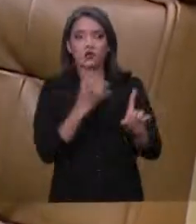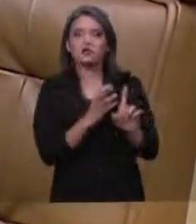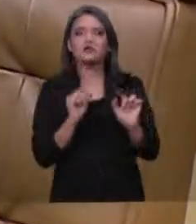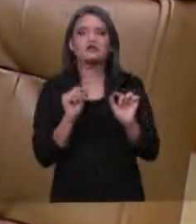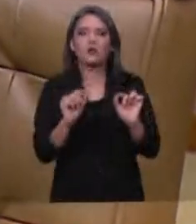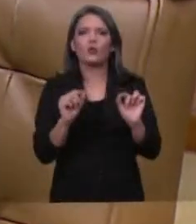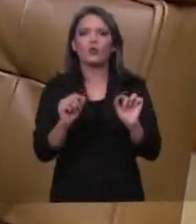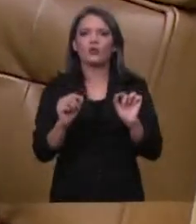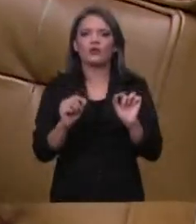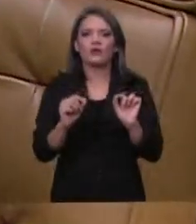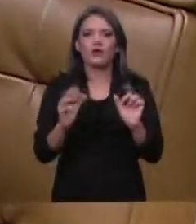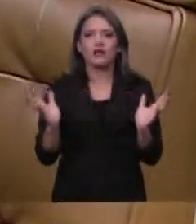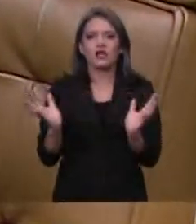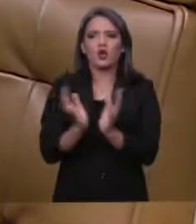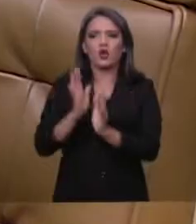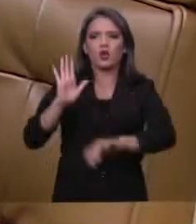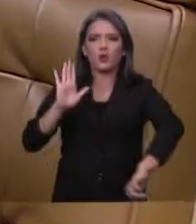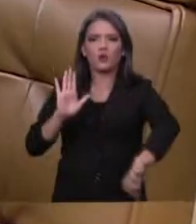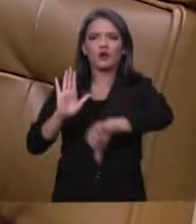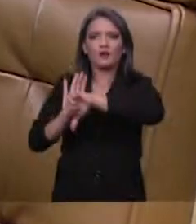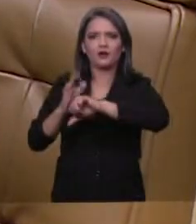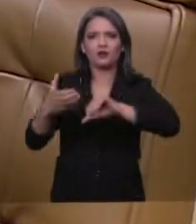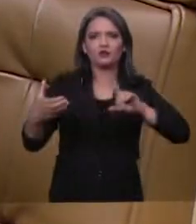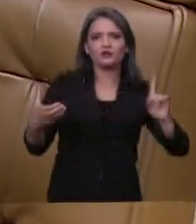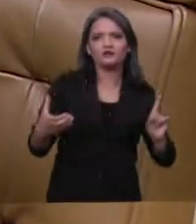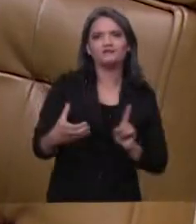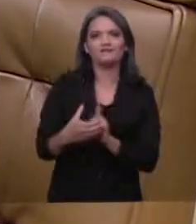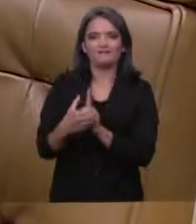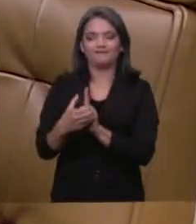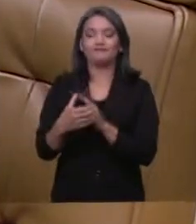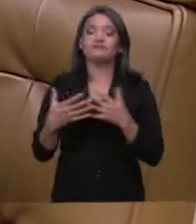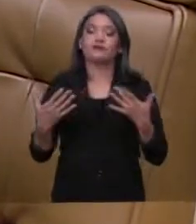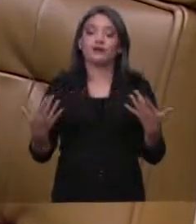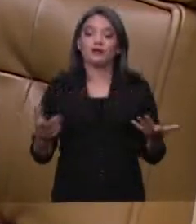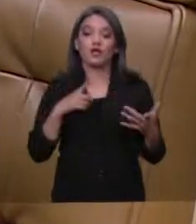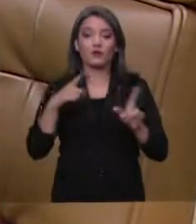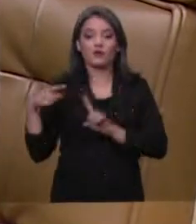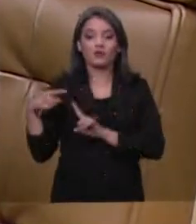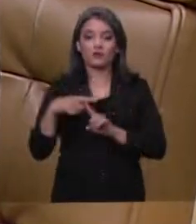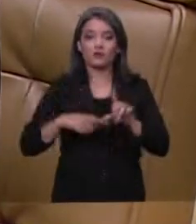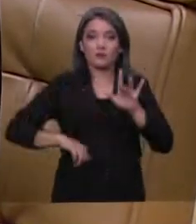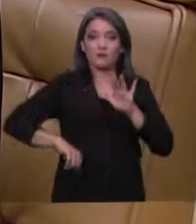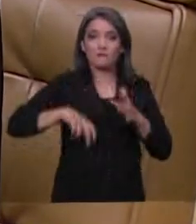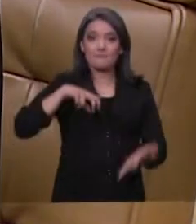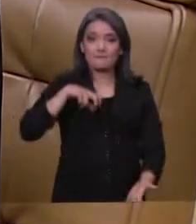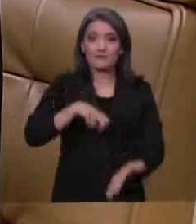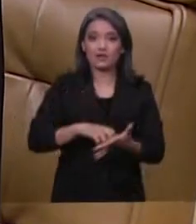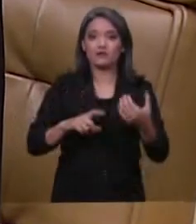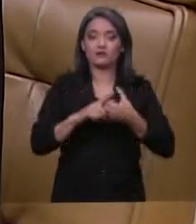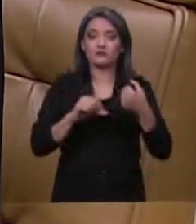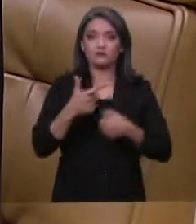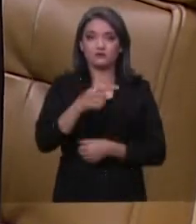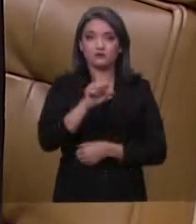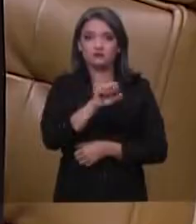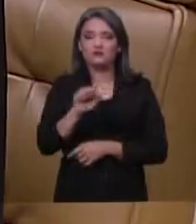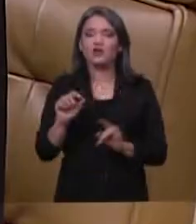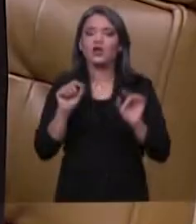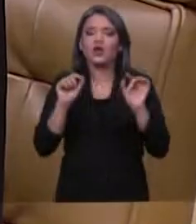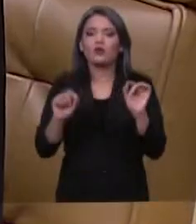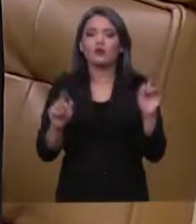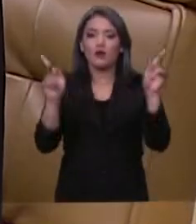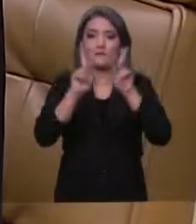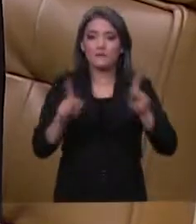O objeto jurídico protegido pelo tipo penal do artigo 288 é a paz pública, posta em risco pela associação